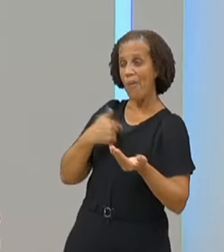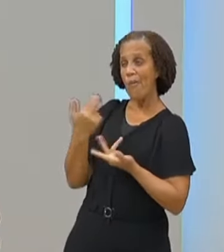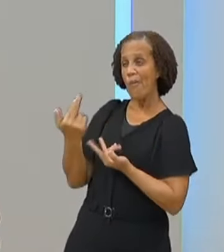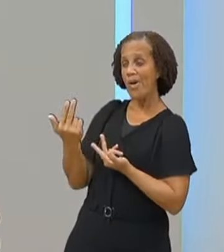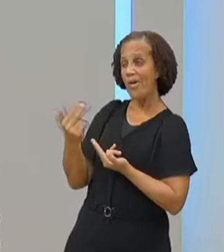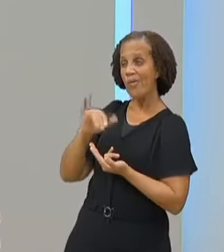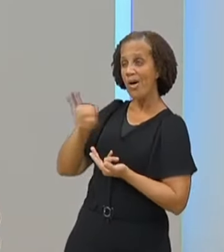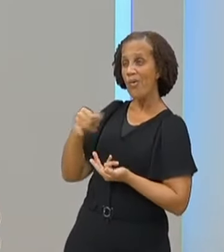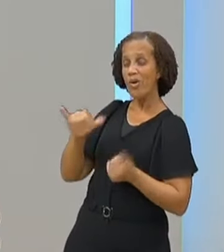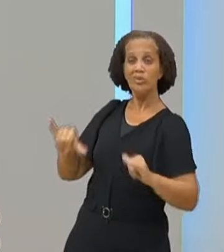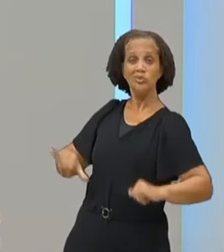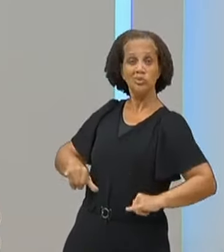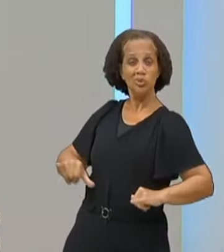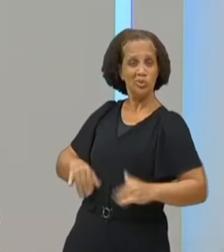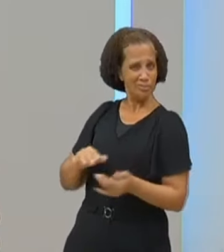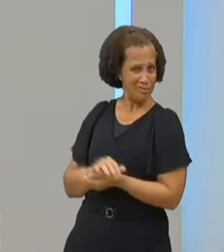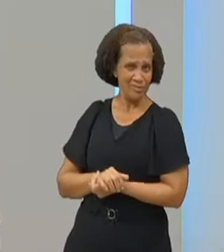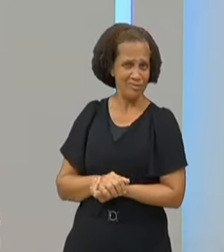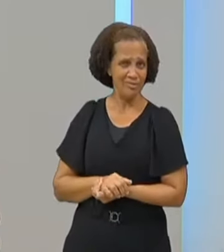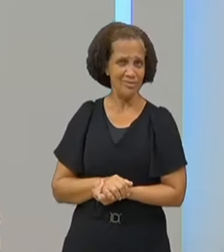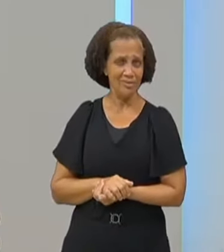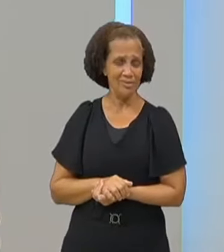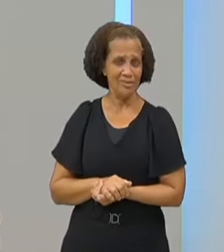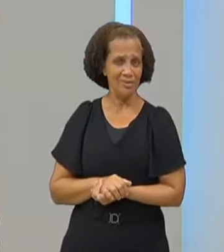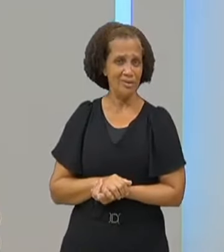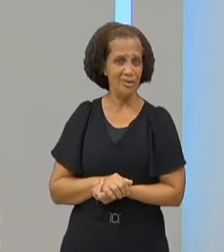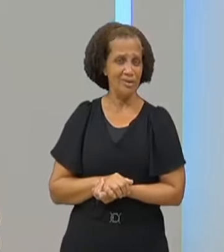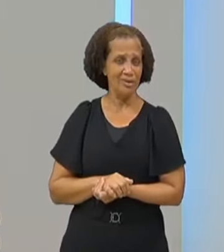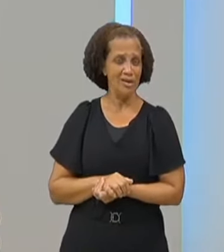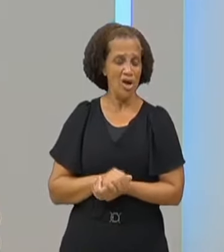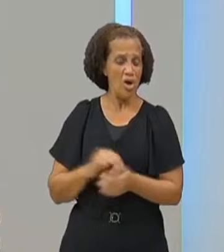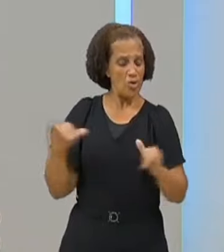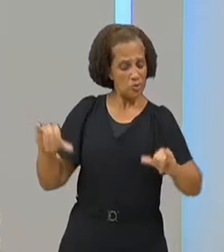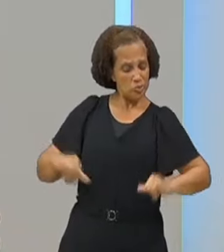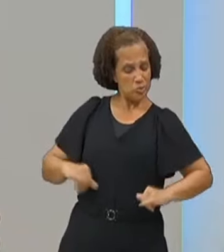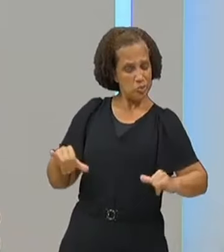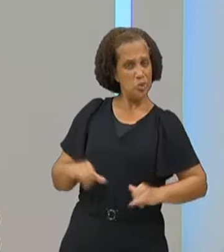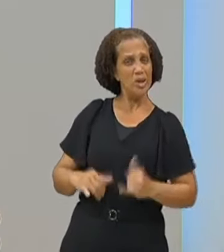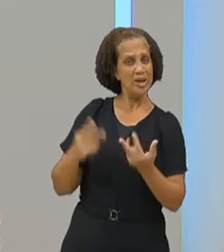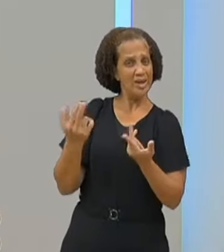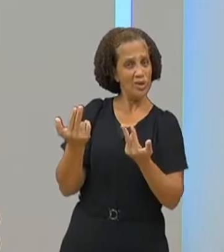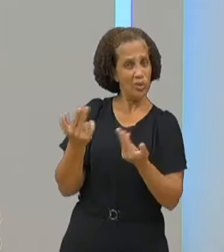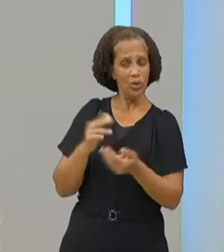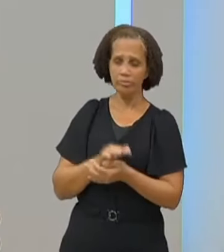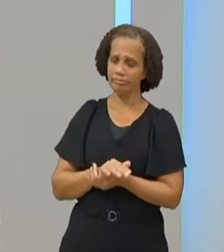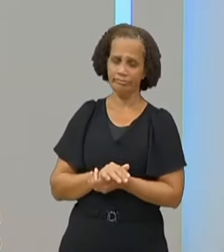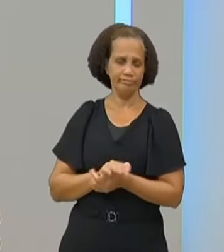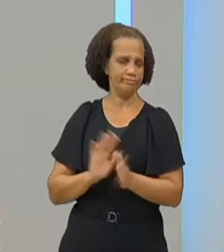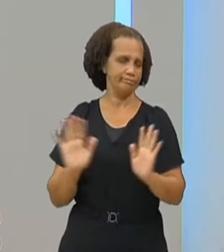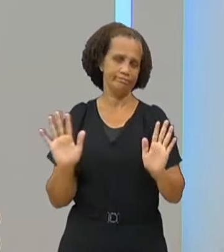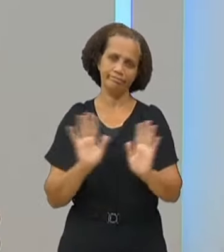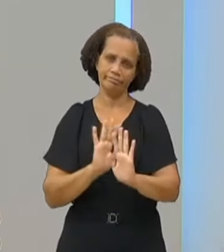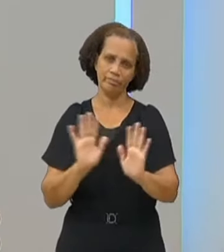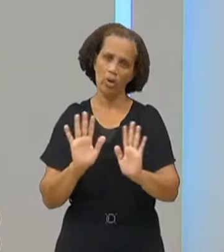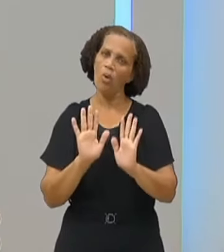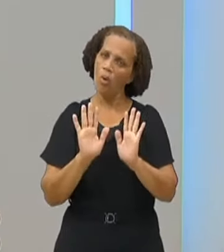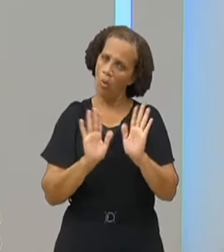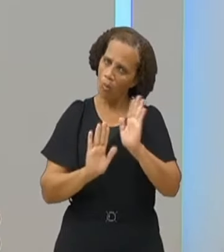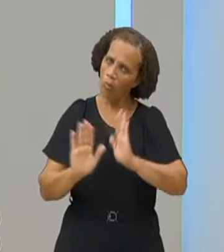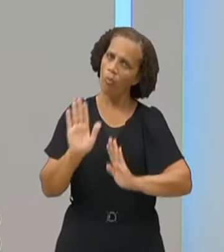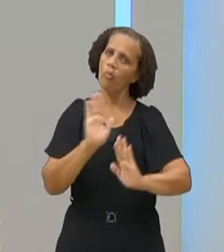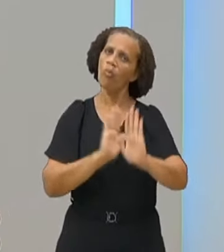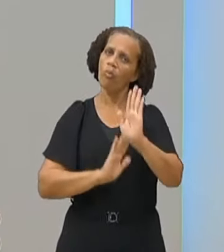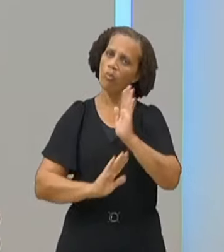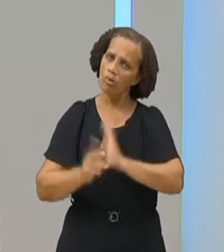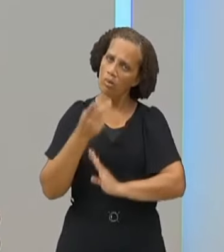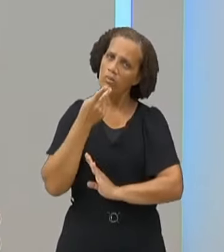Jó, querendo dizer que sofre como Jó sofria. Mas tenha cuidado com o que